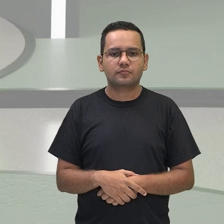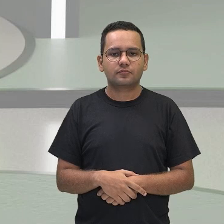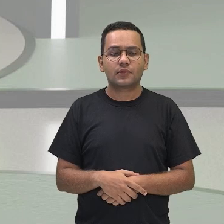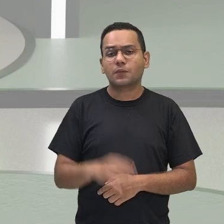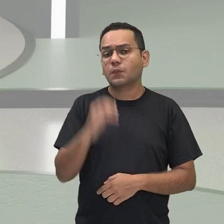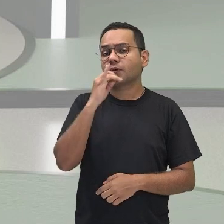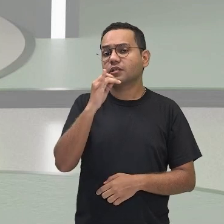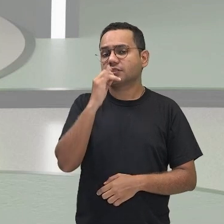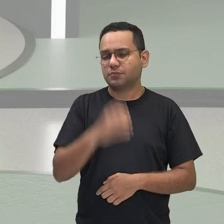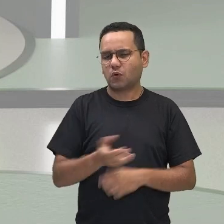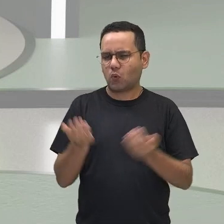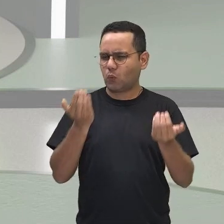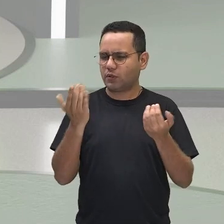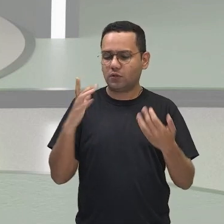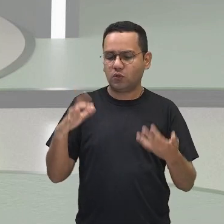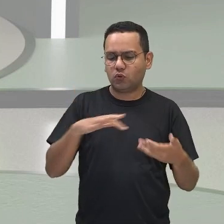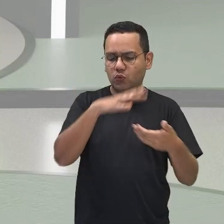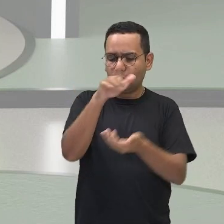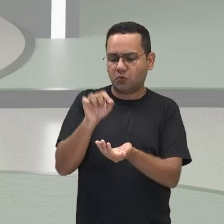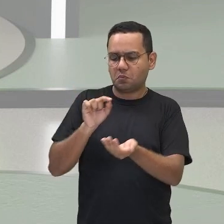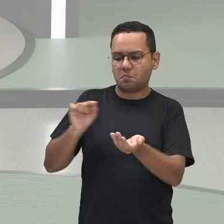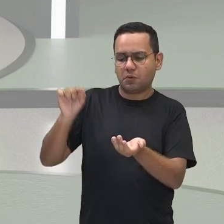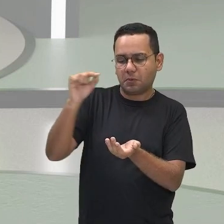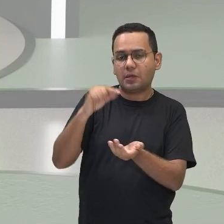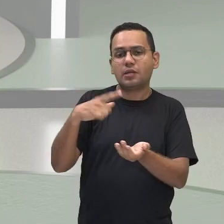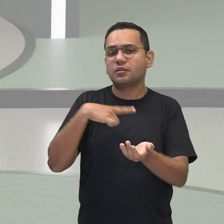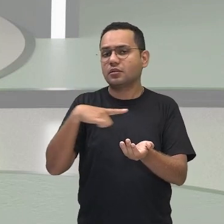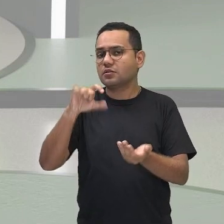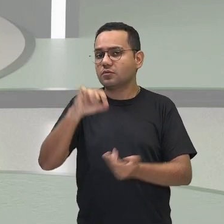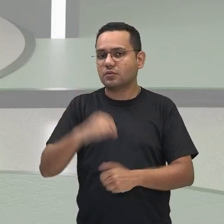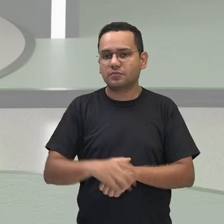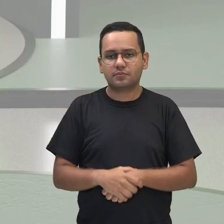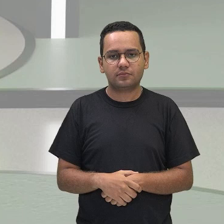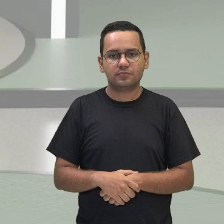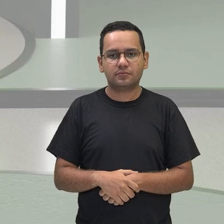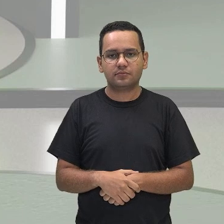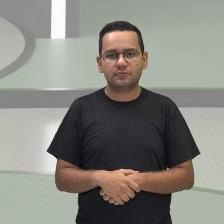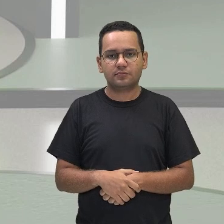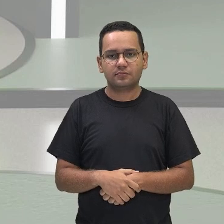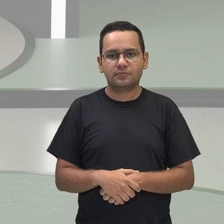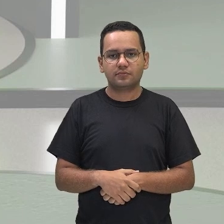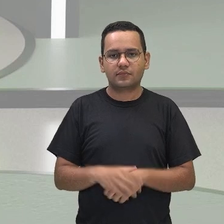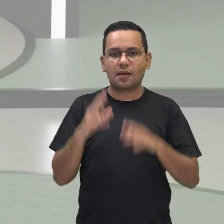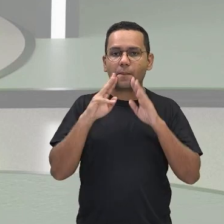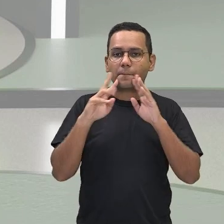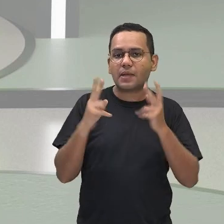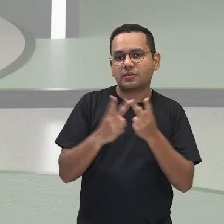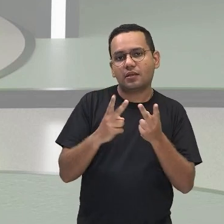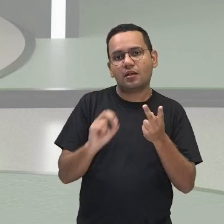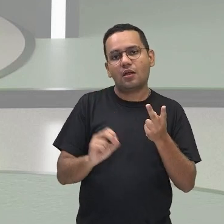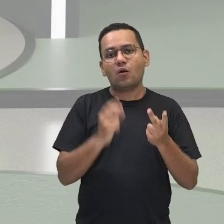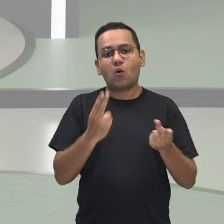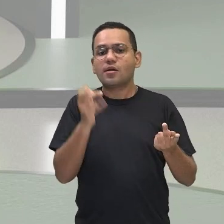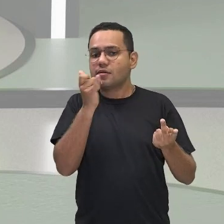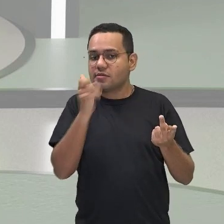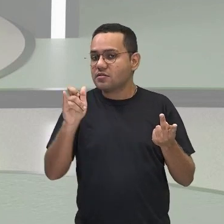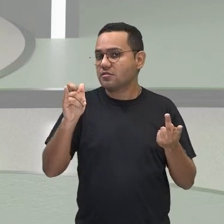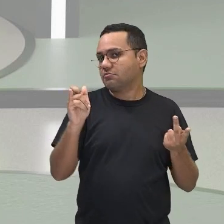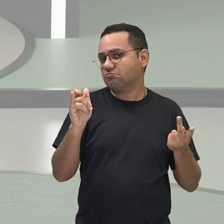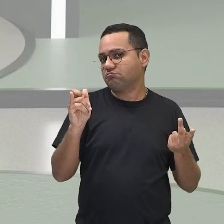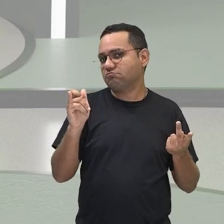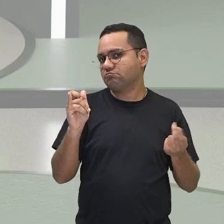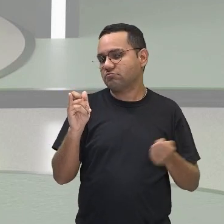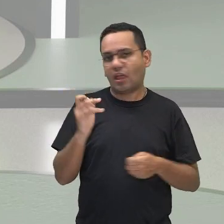nosso planeta, ele é feito de matéria ou energia,